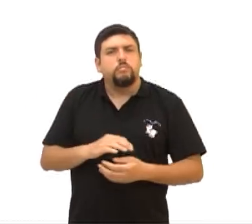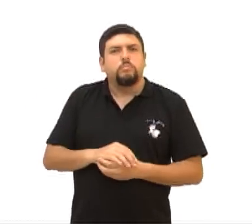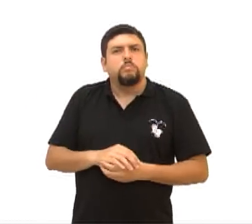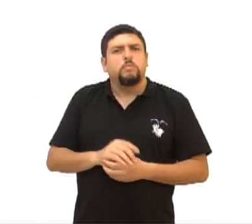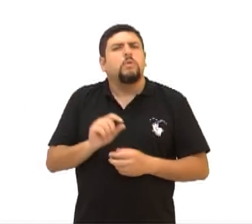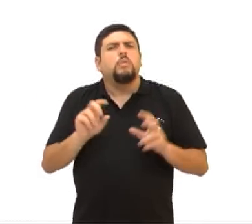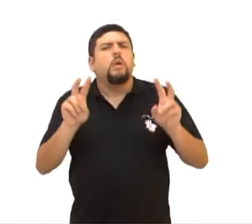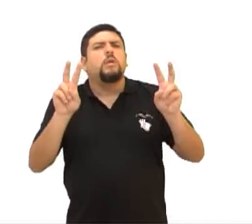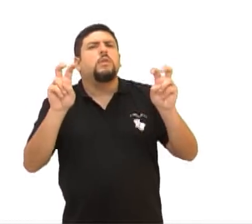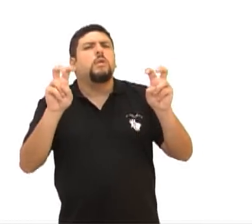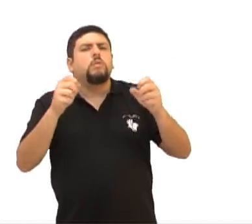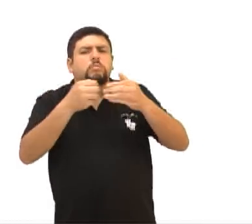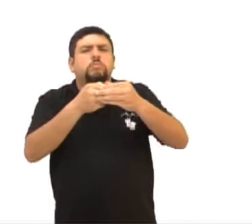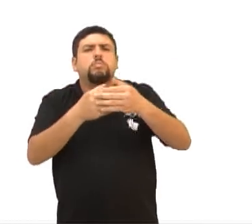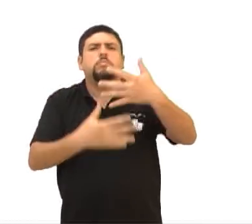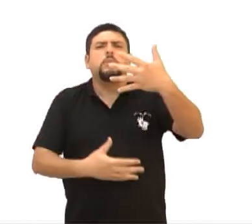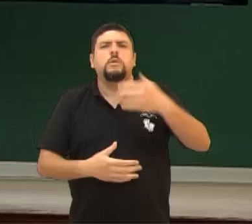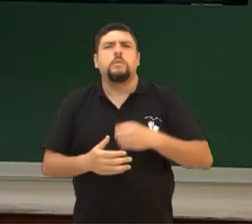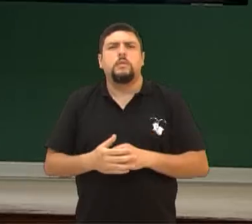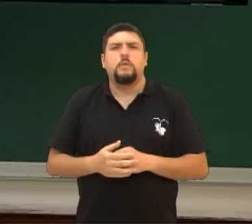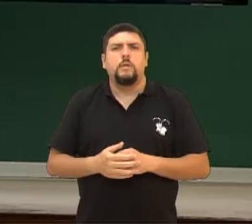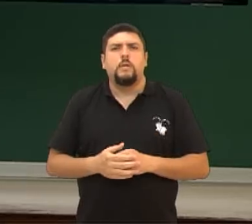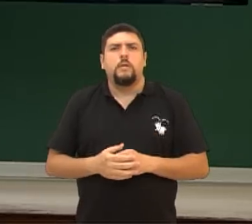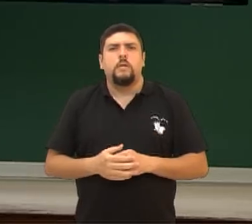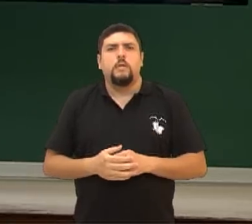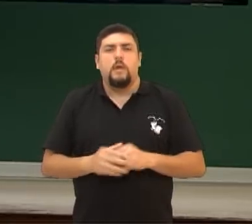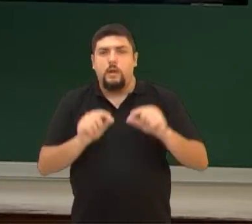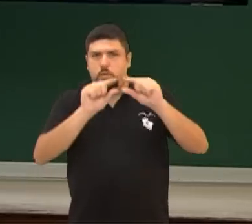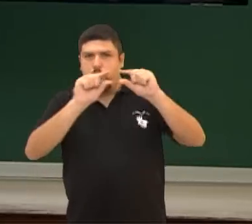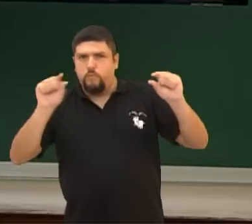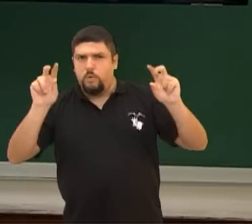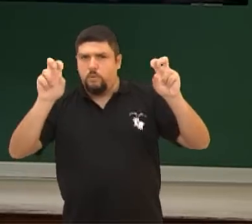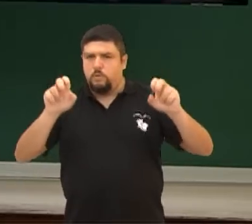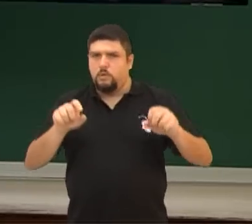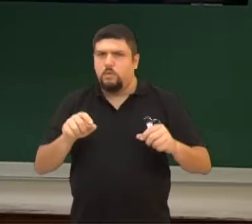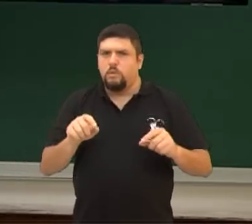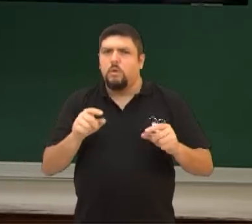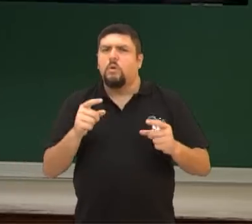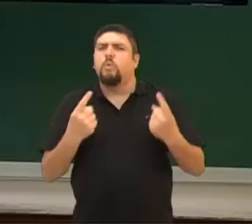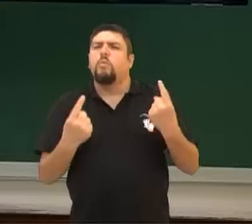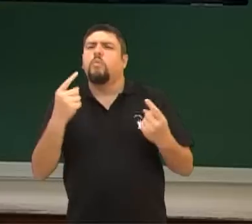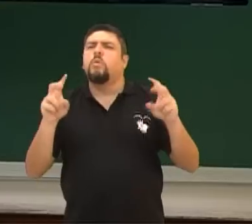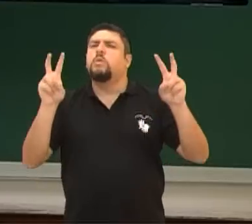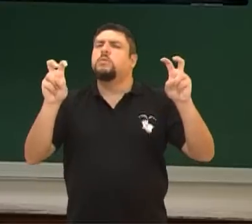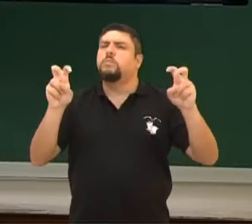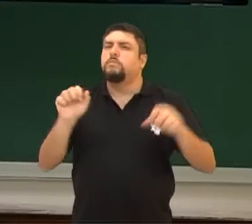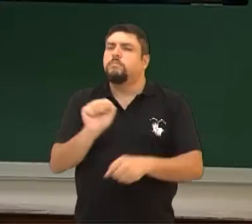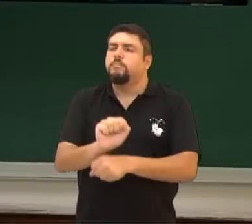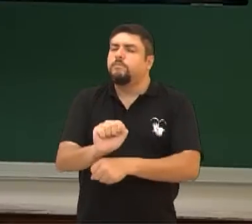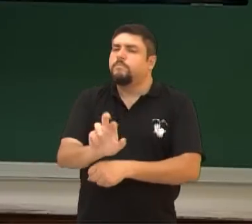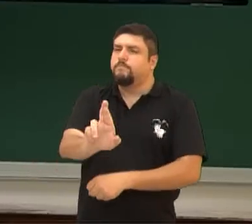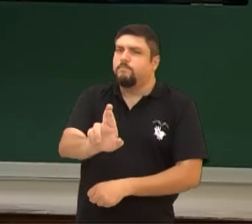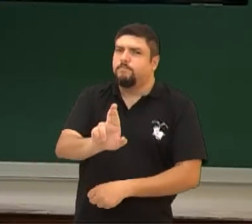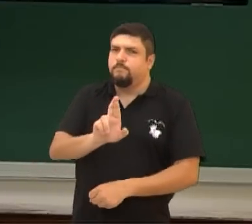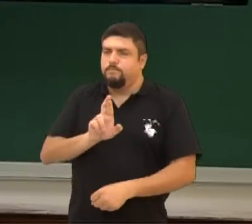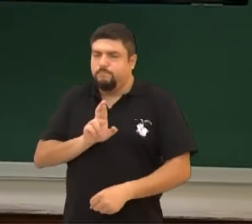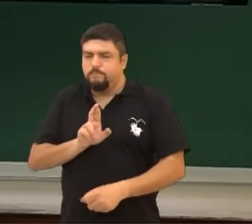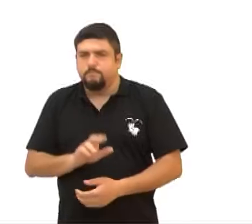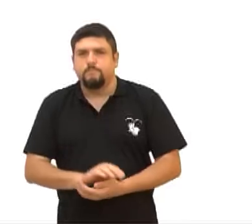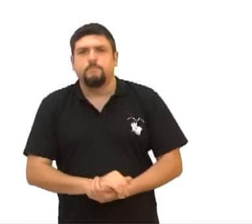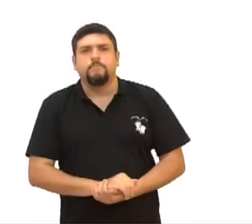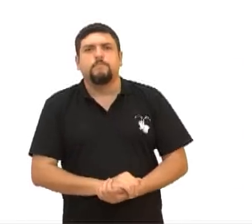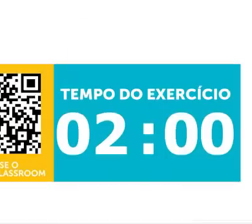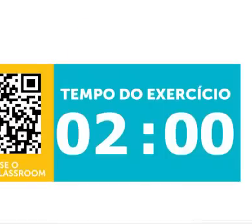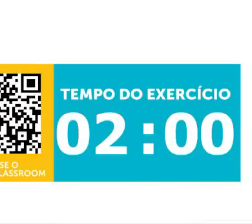é tratado na entrevista? Agora você já tem um indicativo. Qual é o assunto dessa entrevista? Um tempinho para você e já